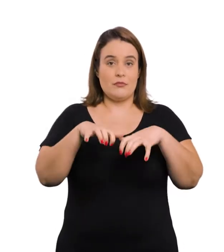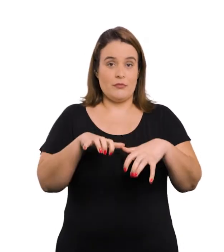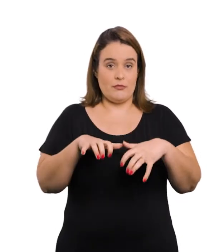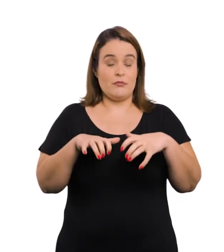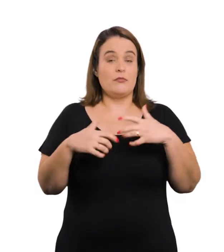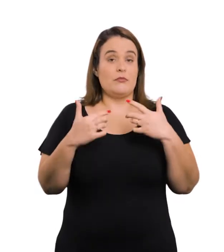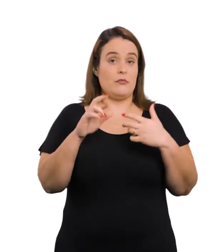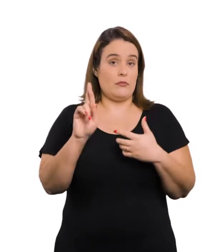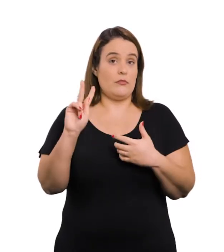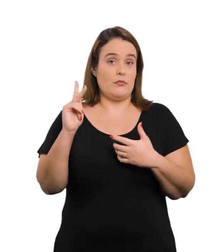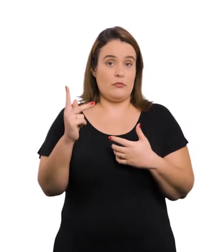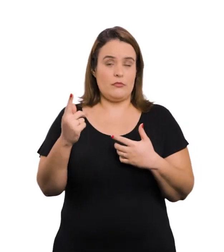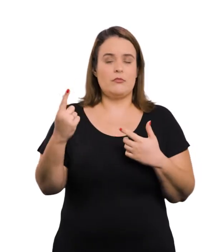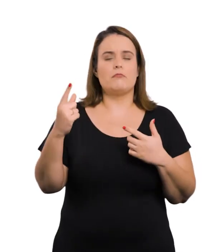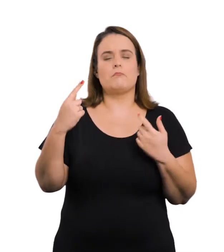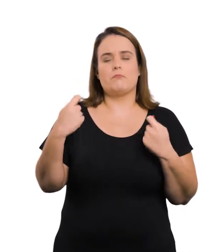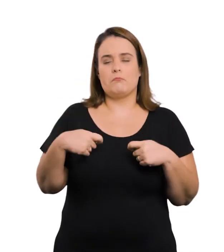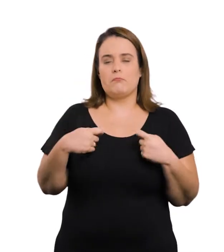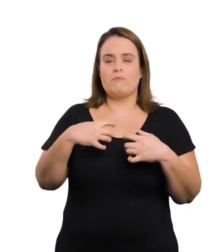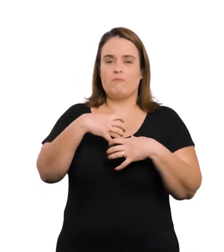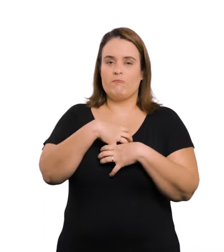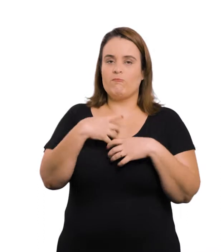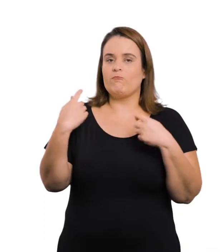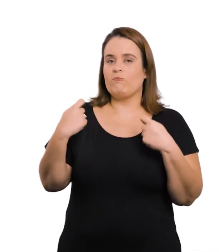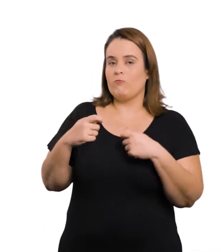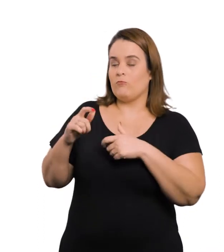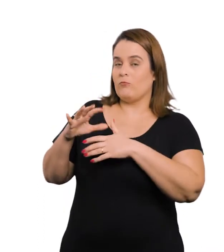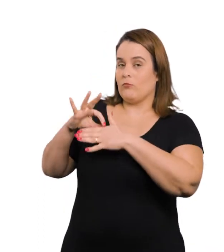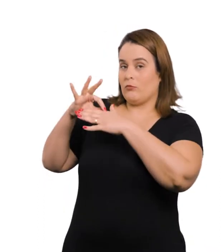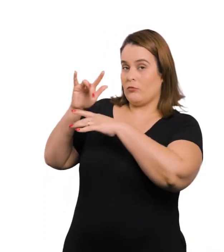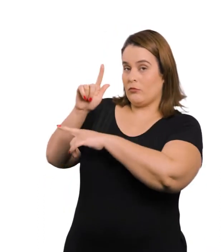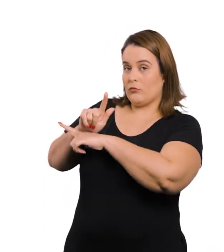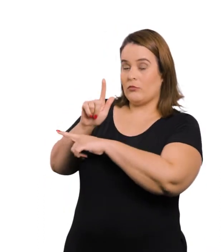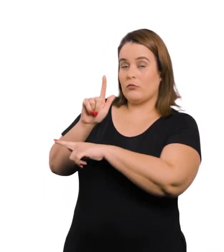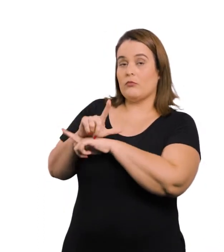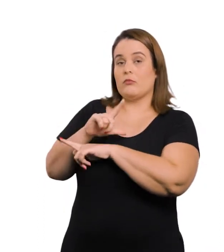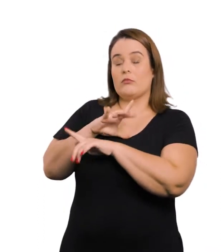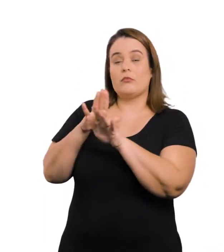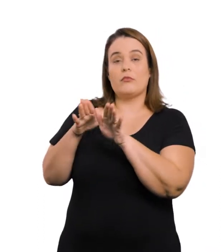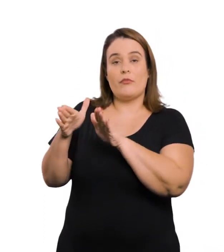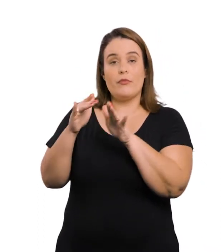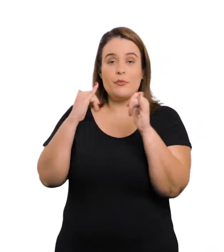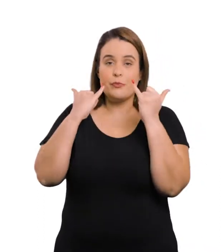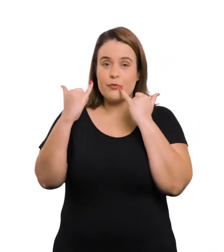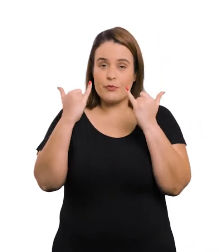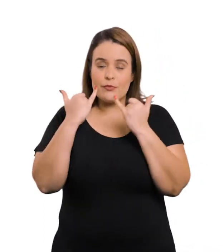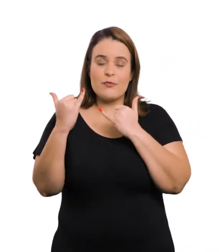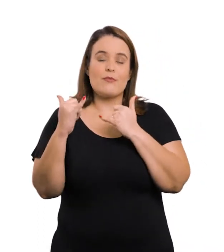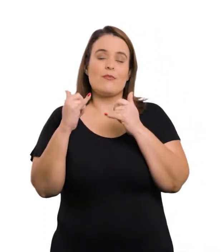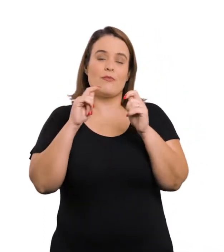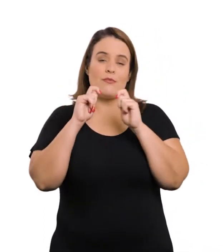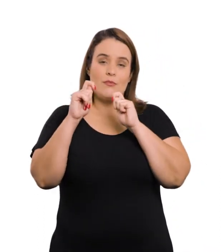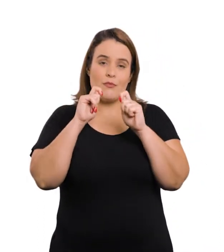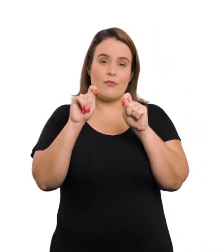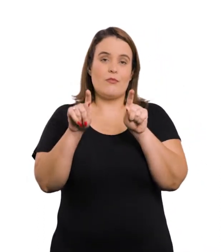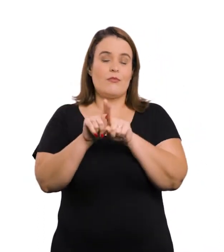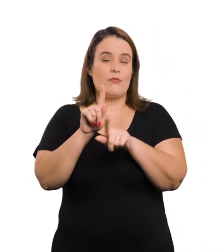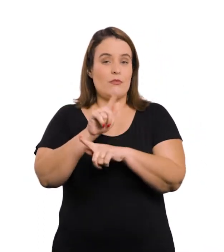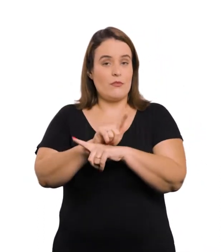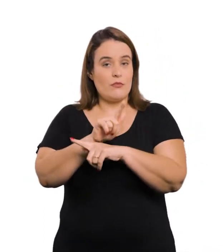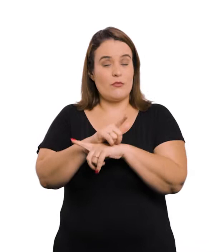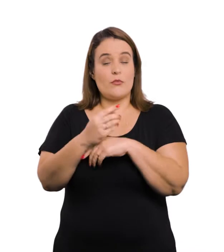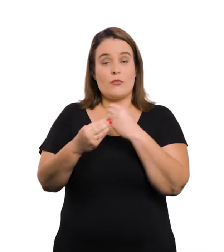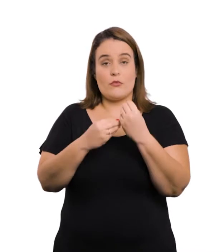de área de gente sentem a necessidade de que os gestores tenham mais acesso a informações sobre entrevista